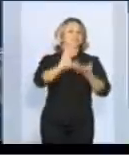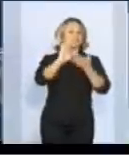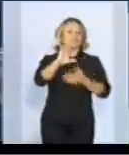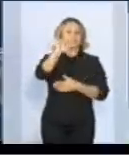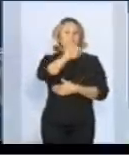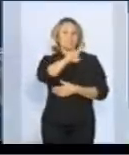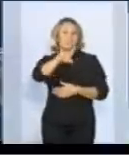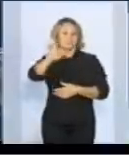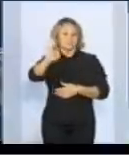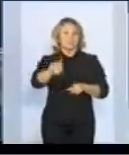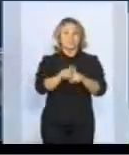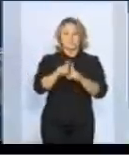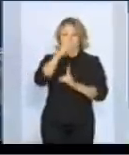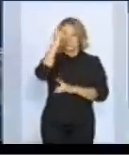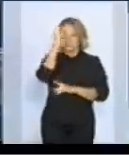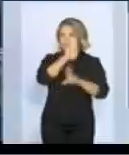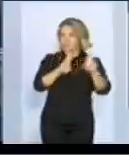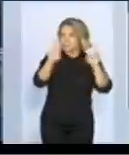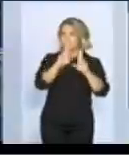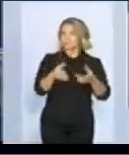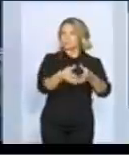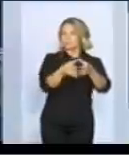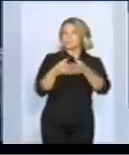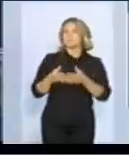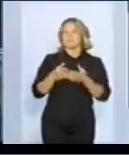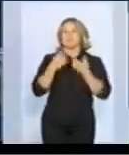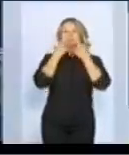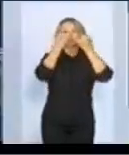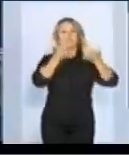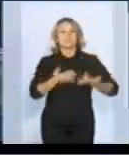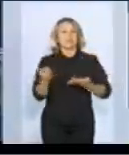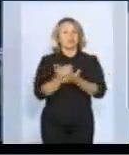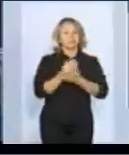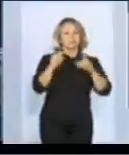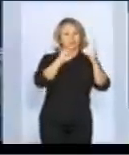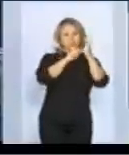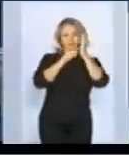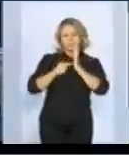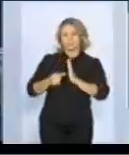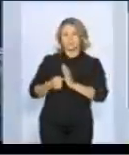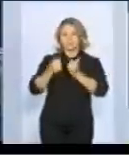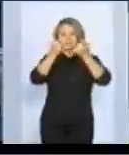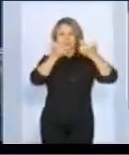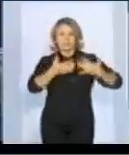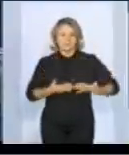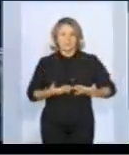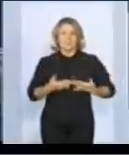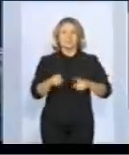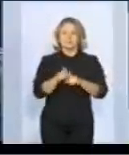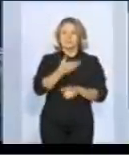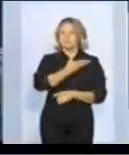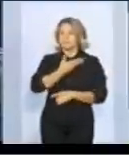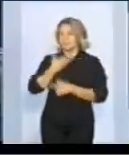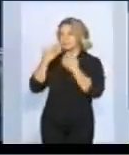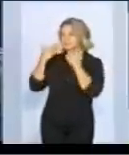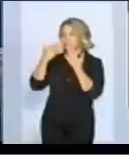setor. Eu queria inicialmente levantar alguns pontos que foram colocados ao longo dessa exposição de todos os meus colegas,